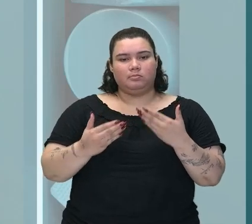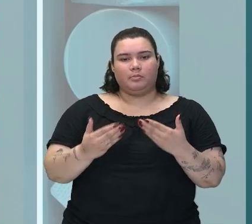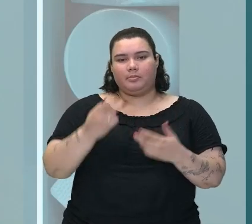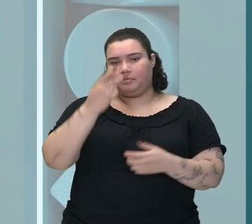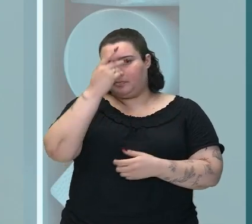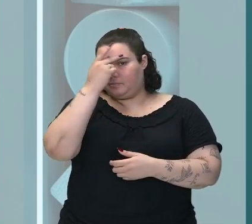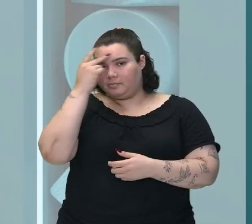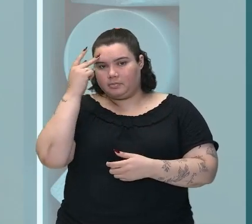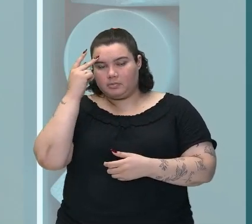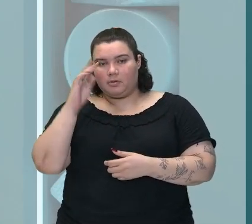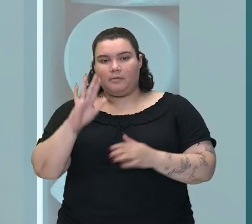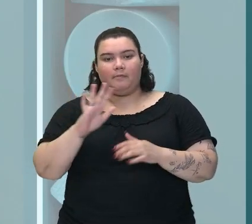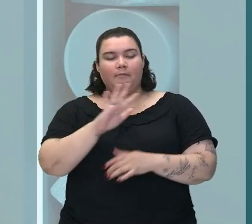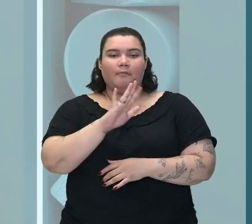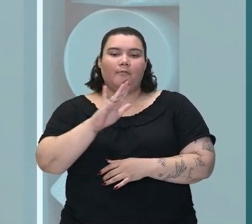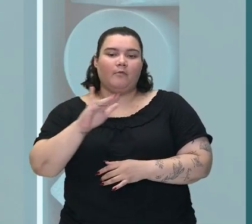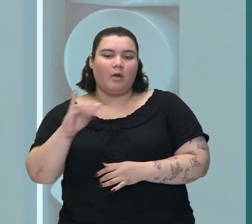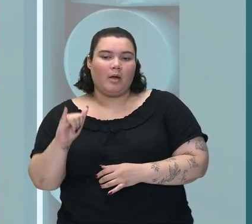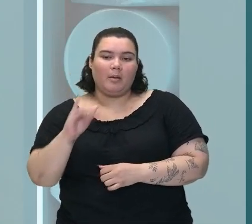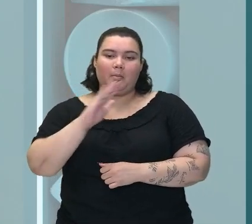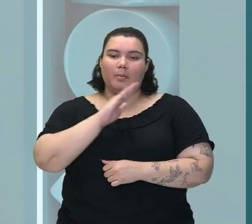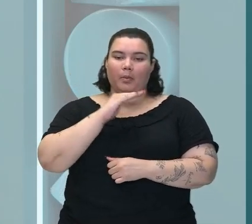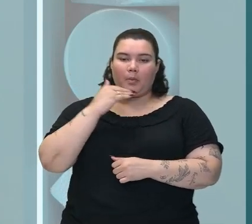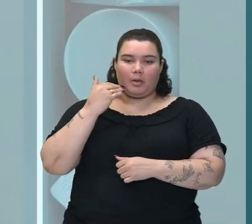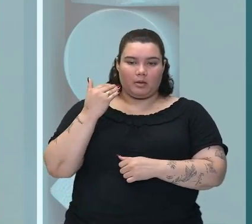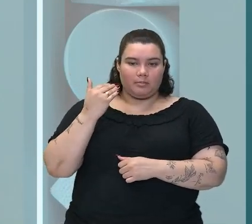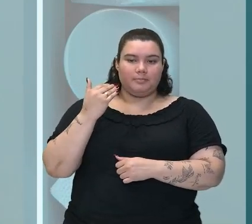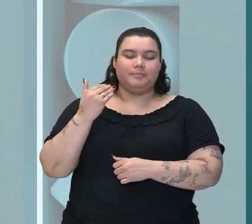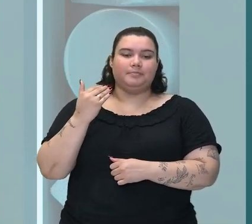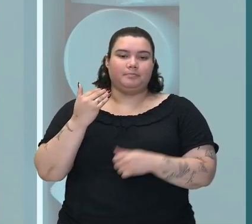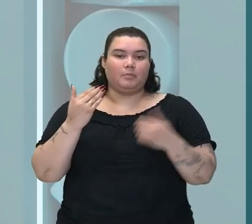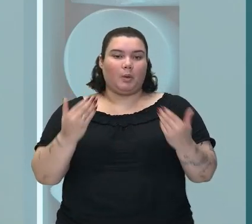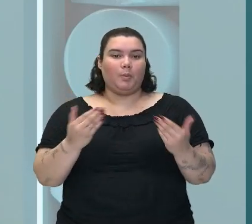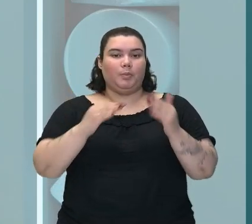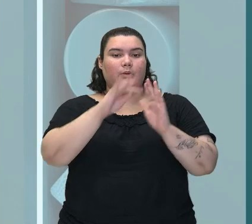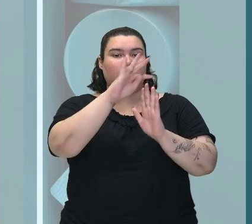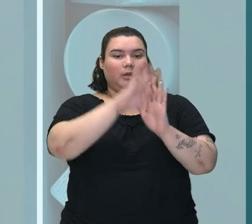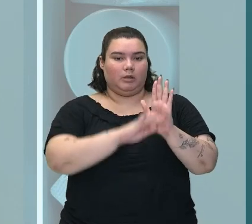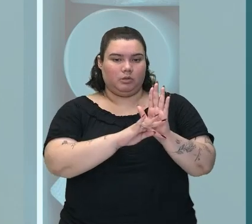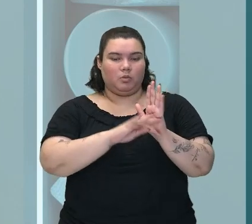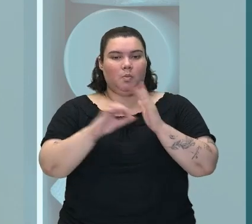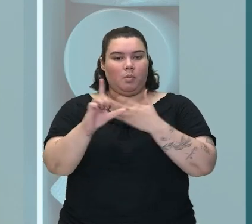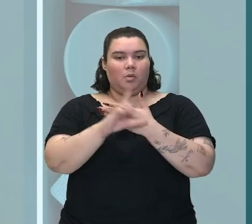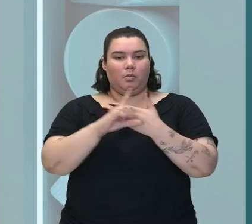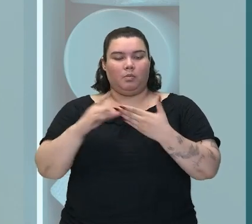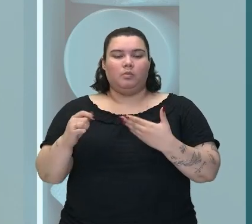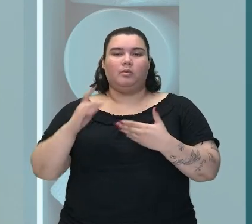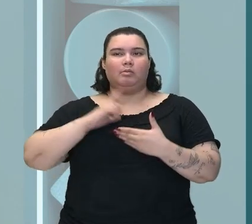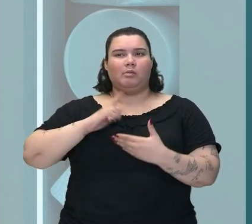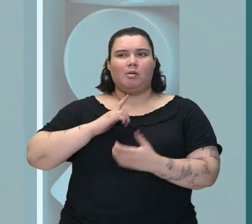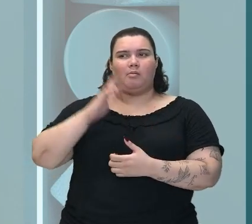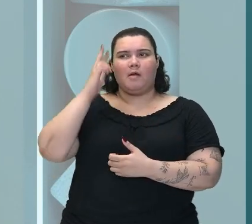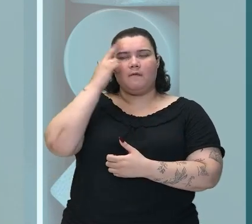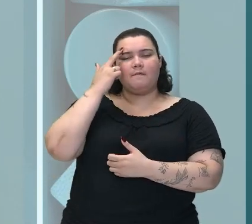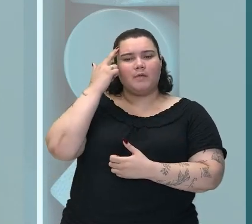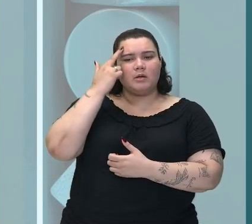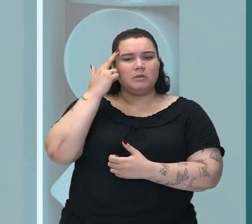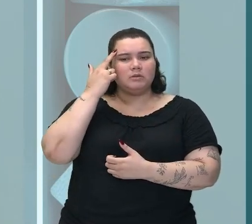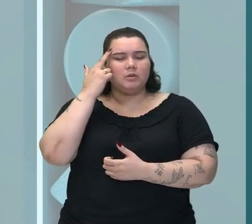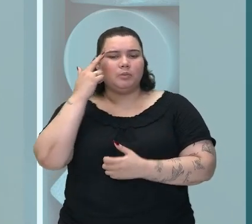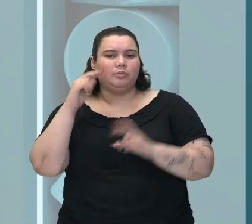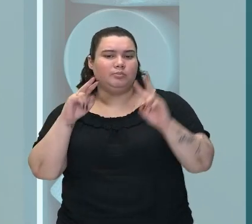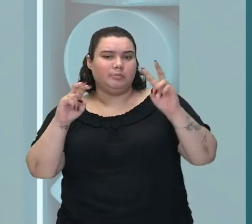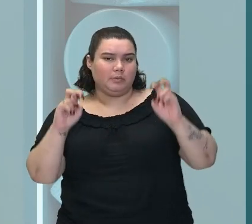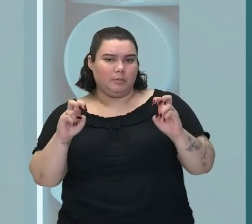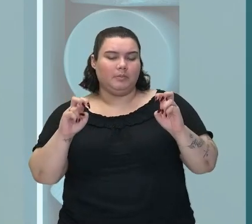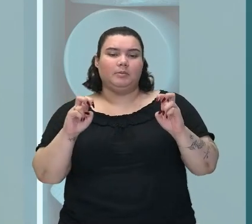encaminha para o fim, ou seja, para a morte. E o texto, o eu lírico, faz uma reflexão exatamente sobre